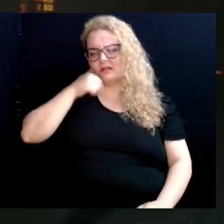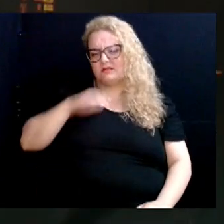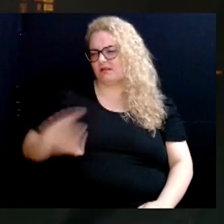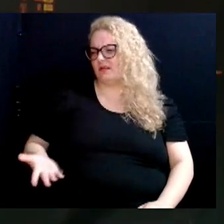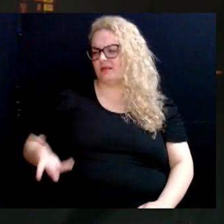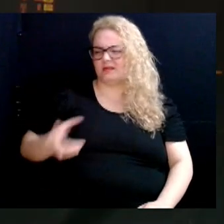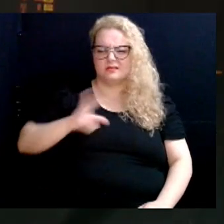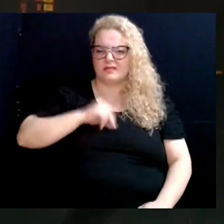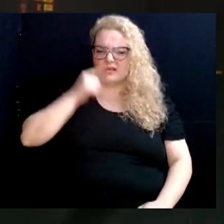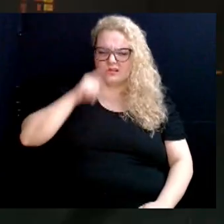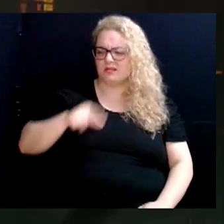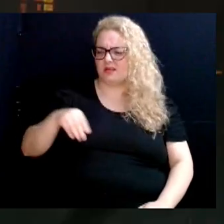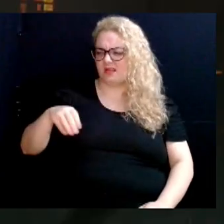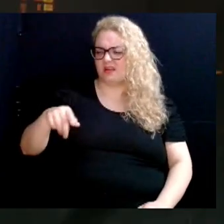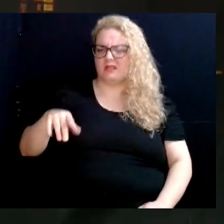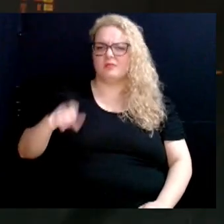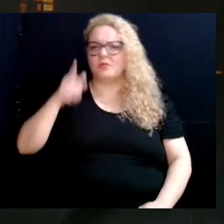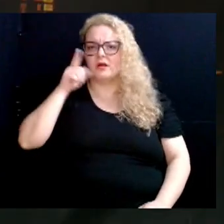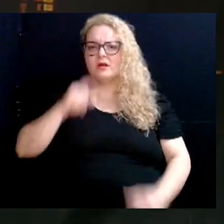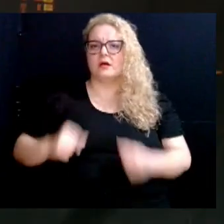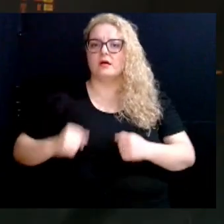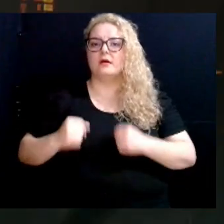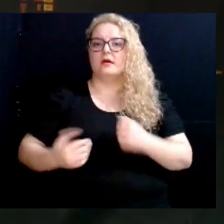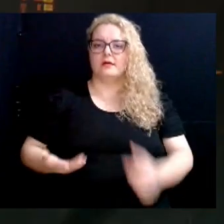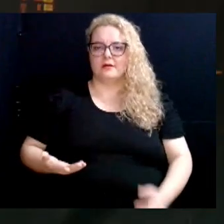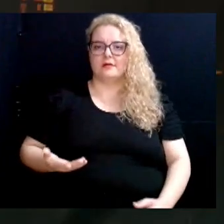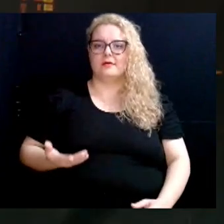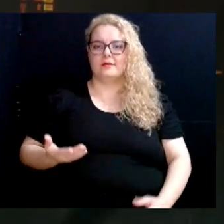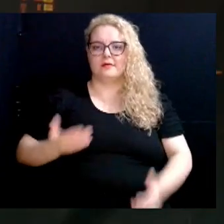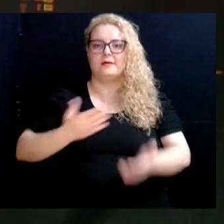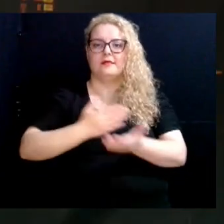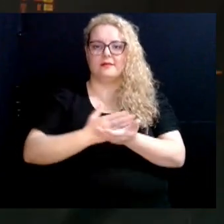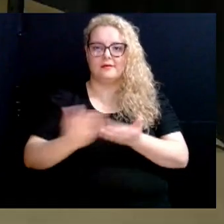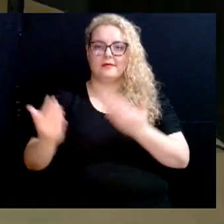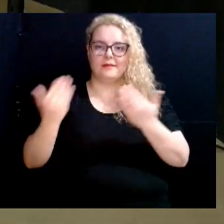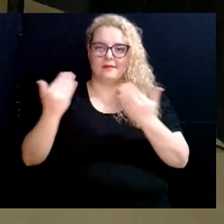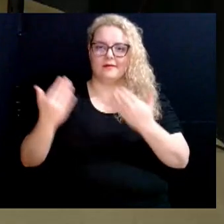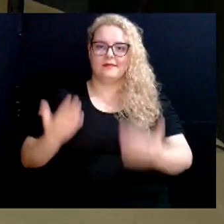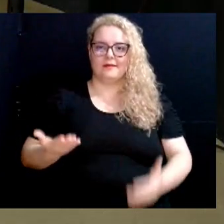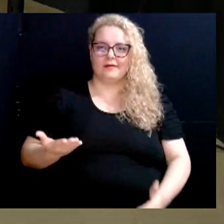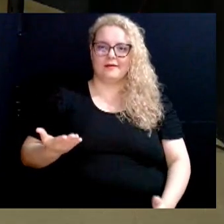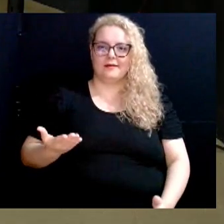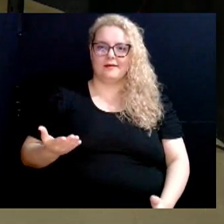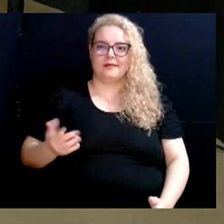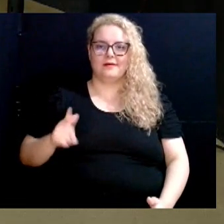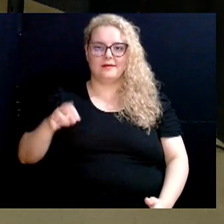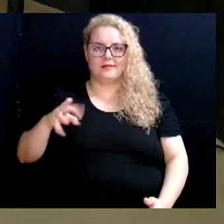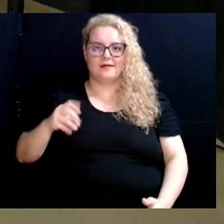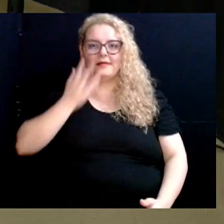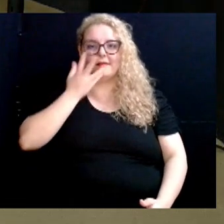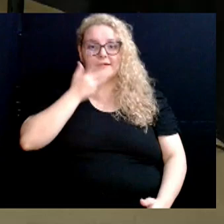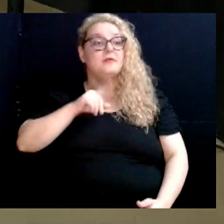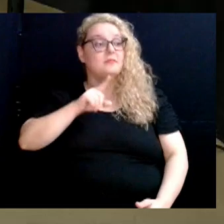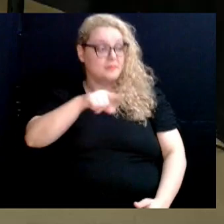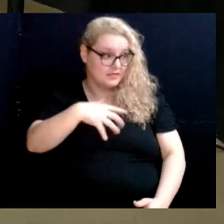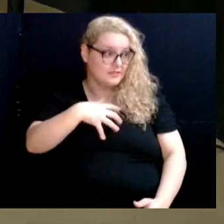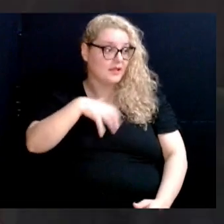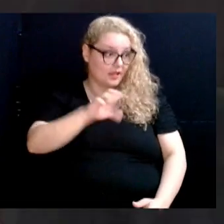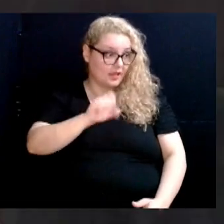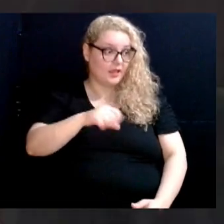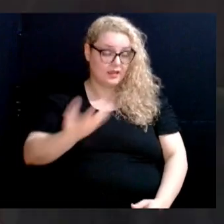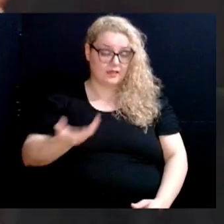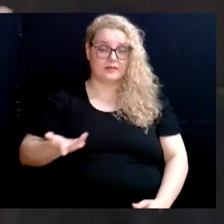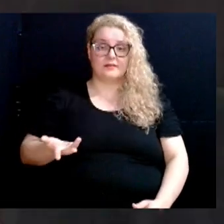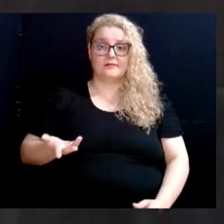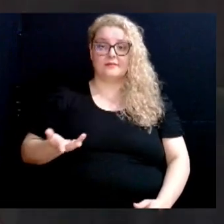você é mole demais, você não consegue correr. Já começou uma comparação aí, esse gatilho infantil aí, né, Dani? Exatamente, E aí